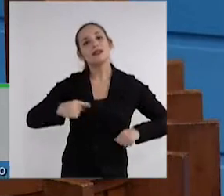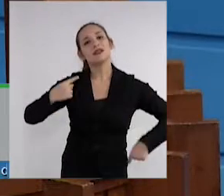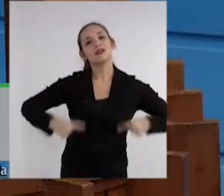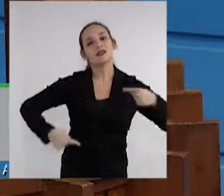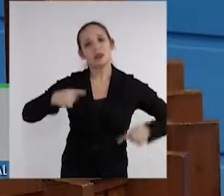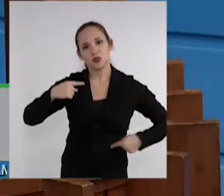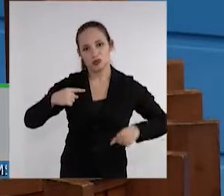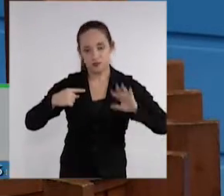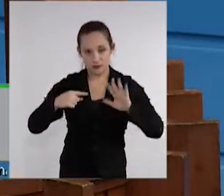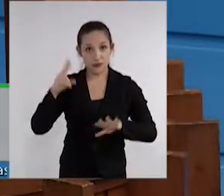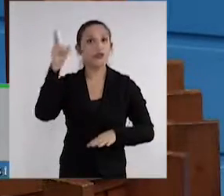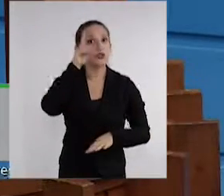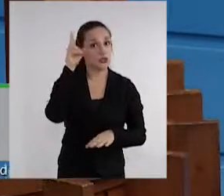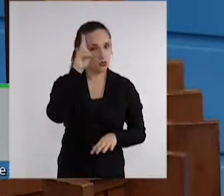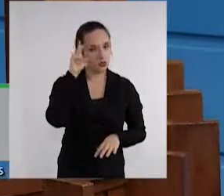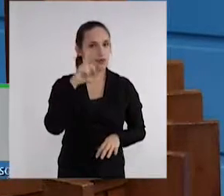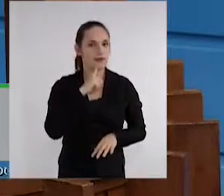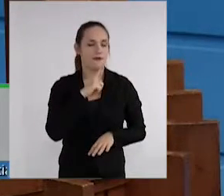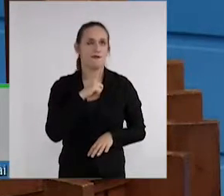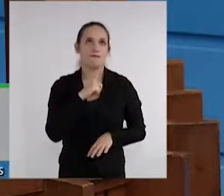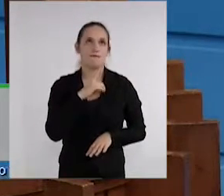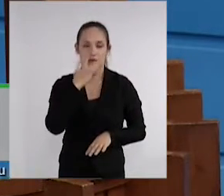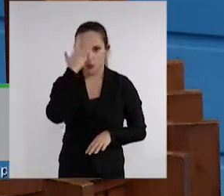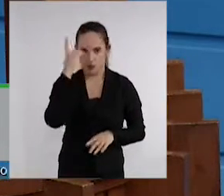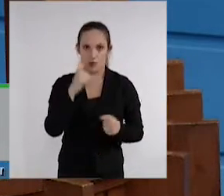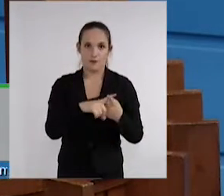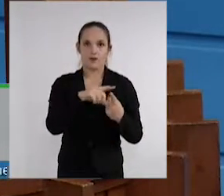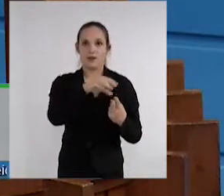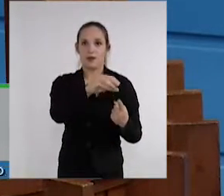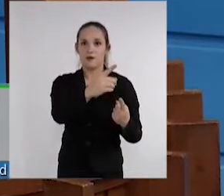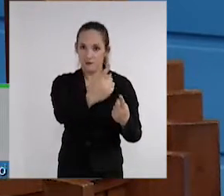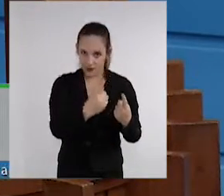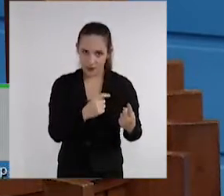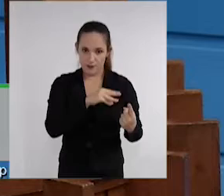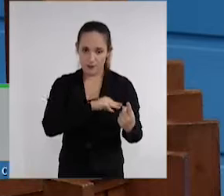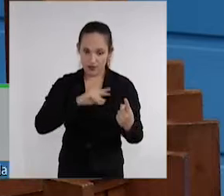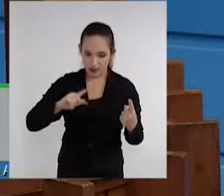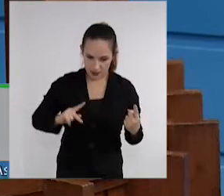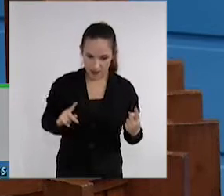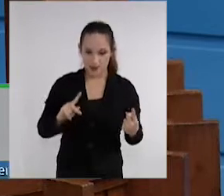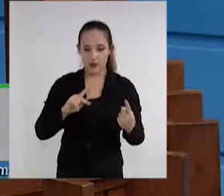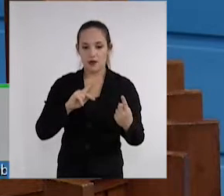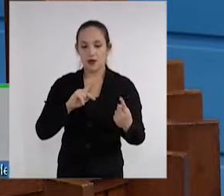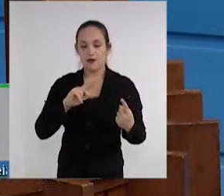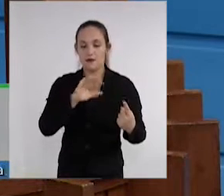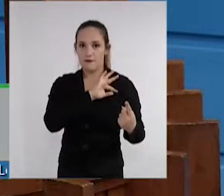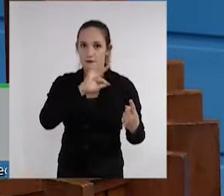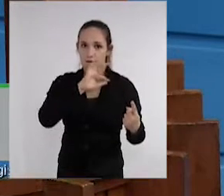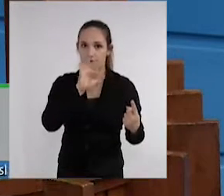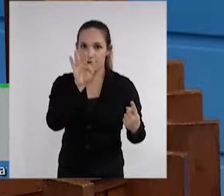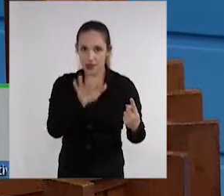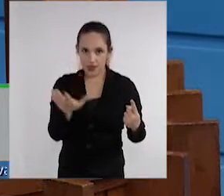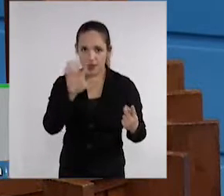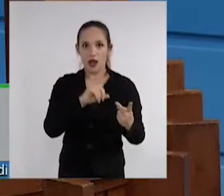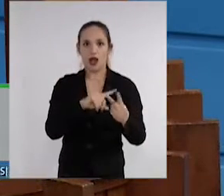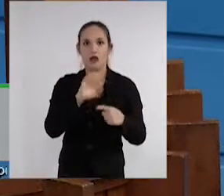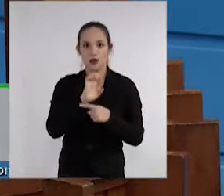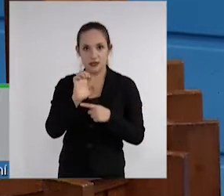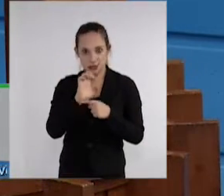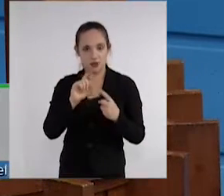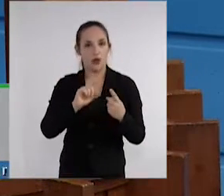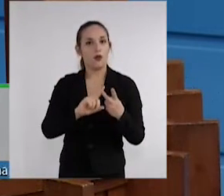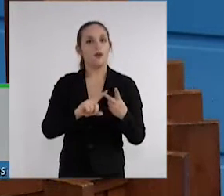aqui na segunda-feira nós vamos ter a presença do Ministério Público Federal, do Ministério Público Estadual, da Secretaria Estadual de